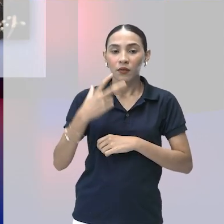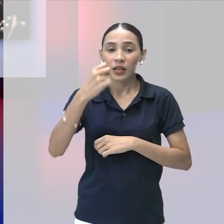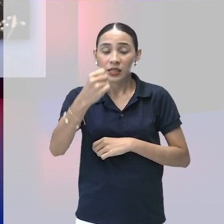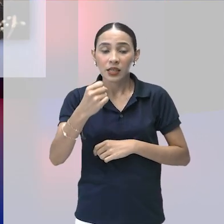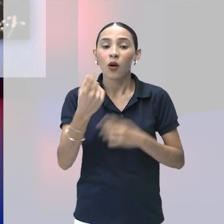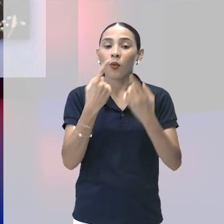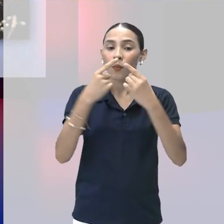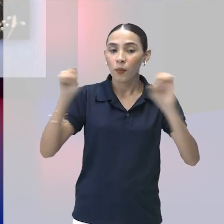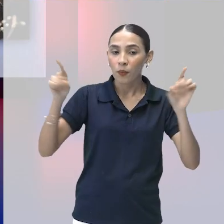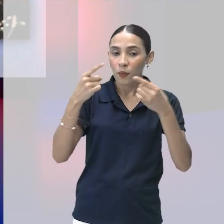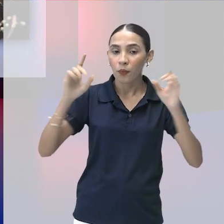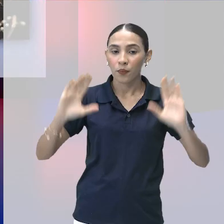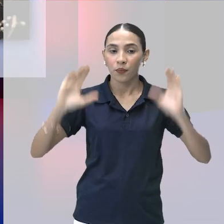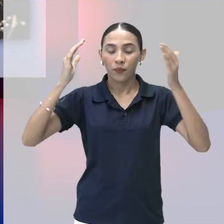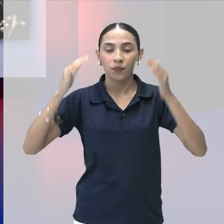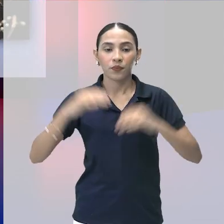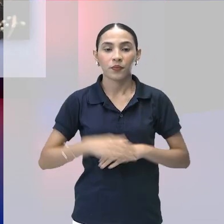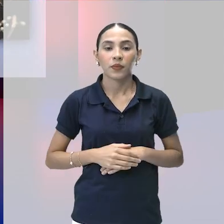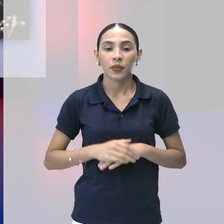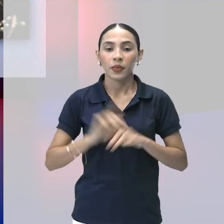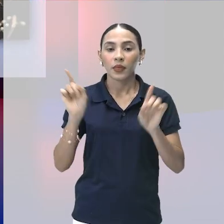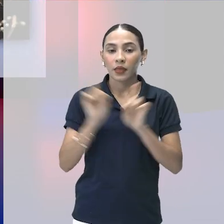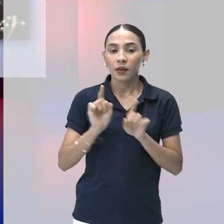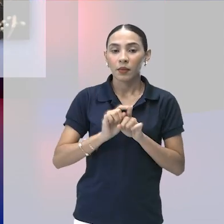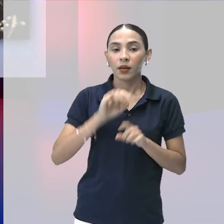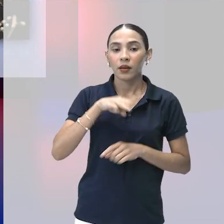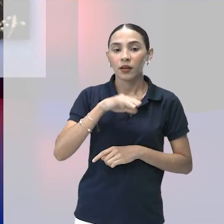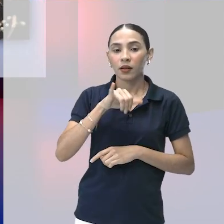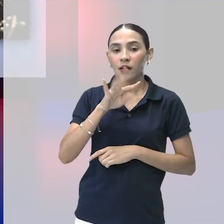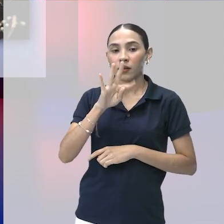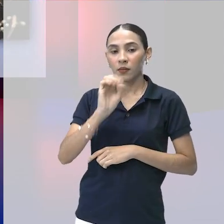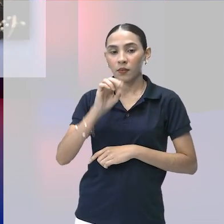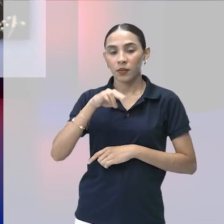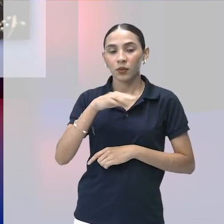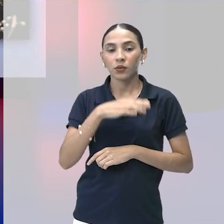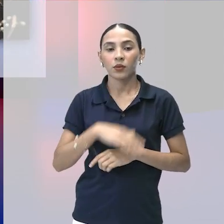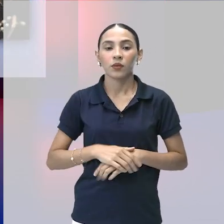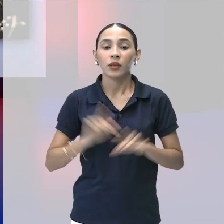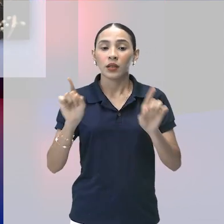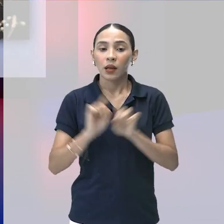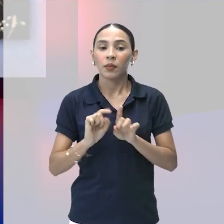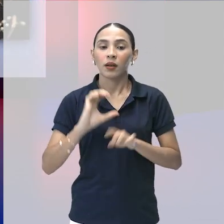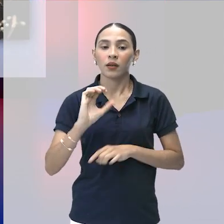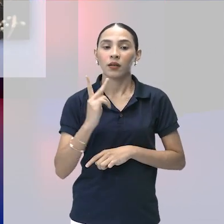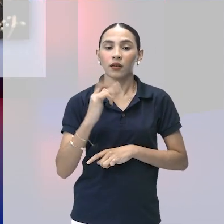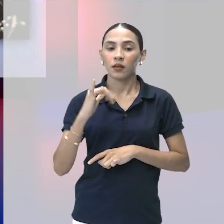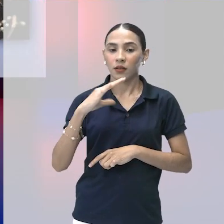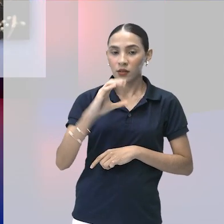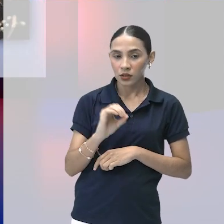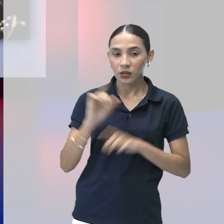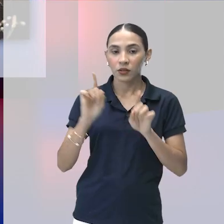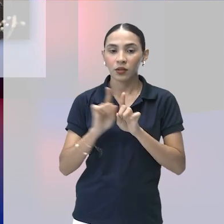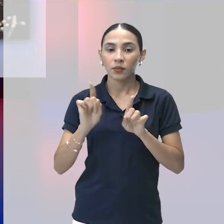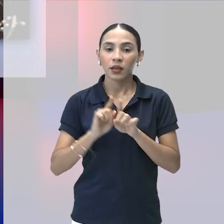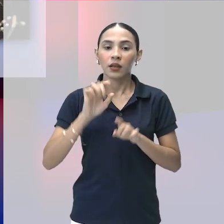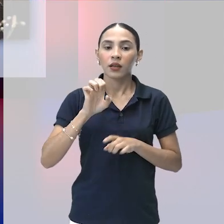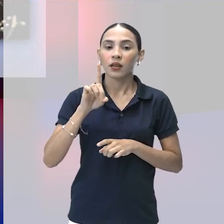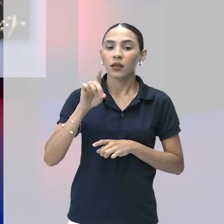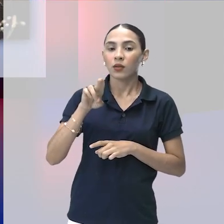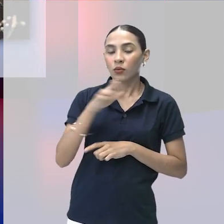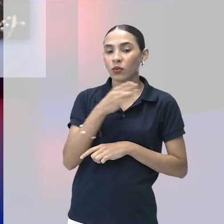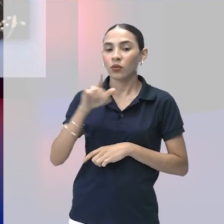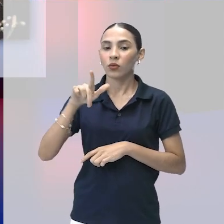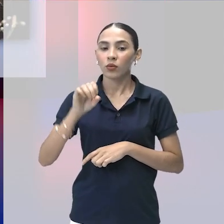de Música Popular Brasileira. Aí temos o Milton Nascimento, o Chico Buarque, Edu Lobo e